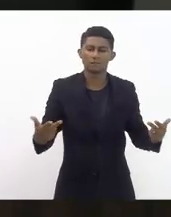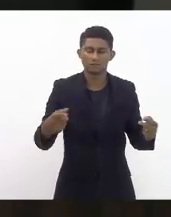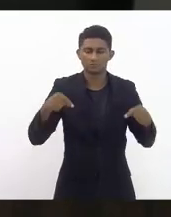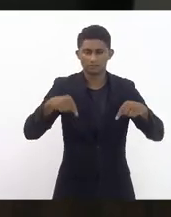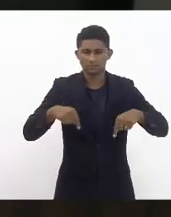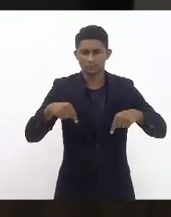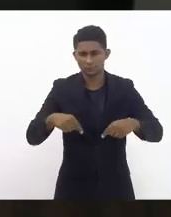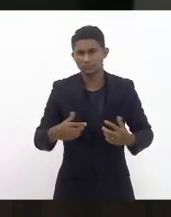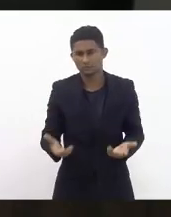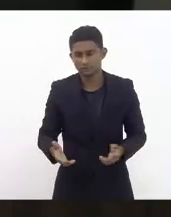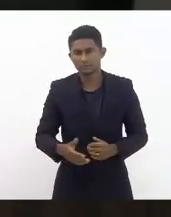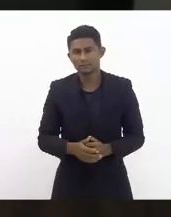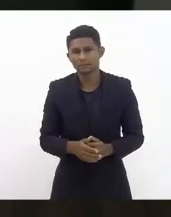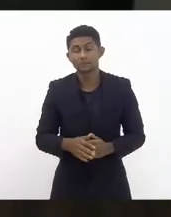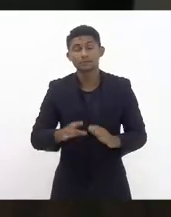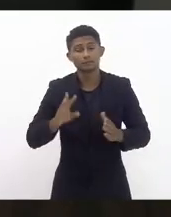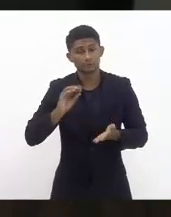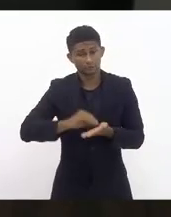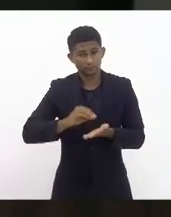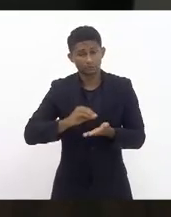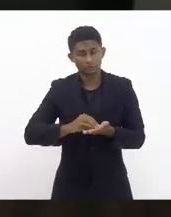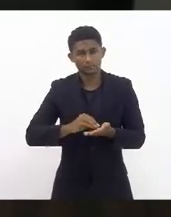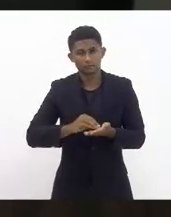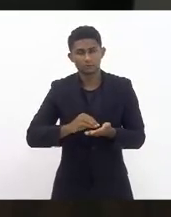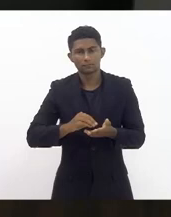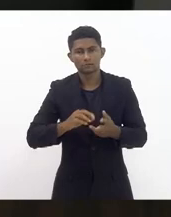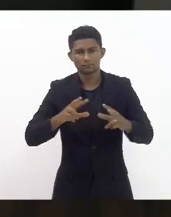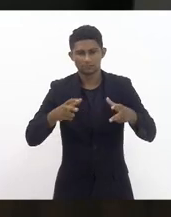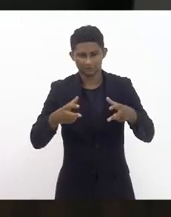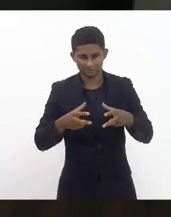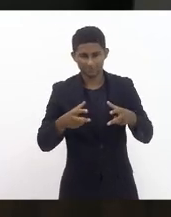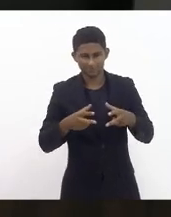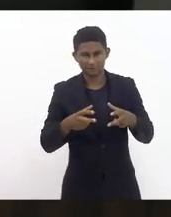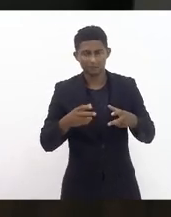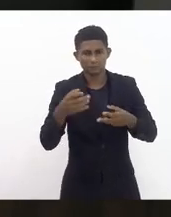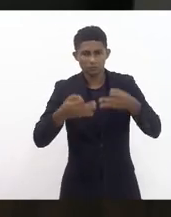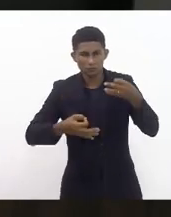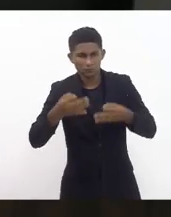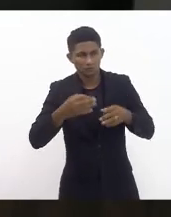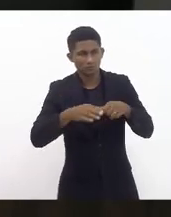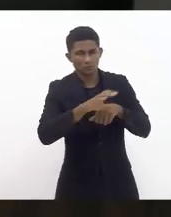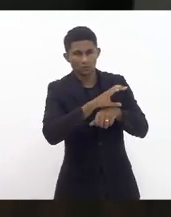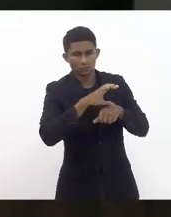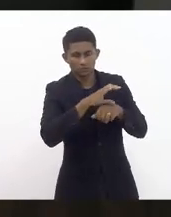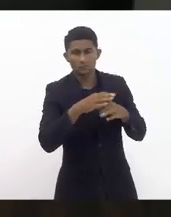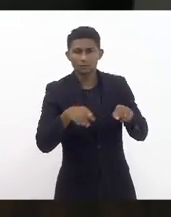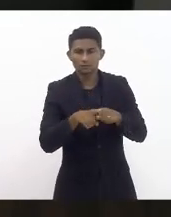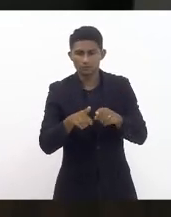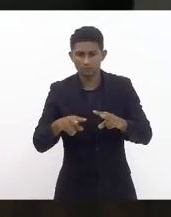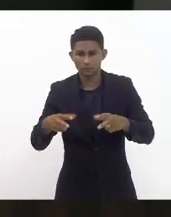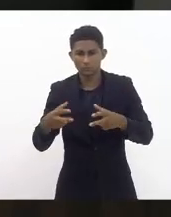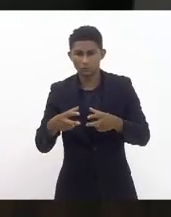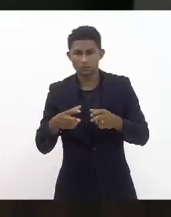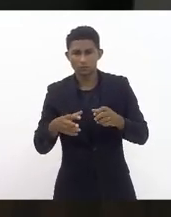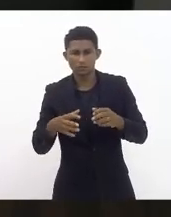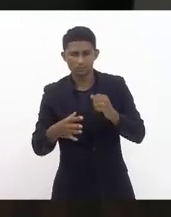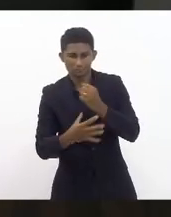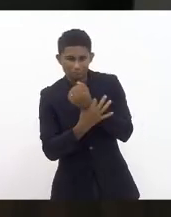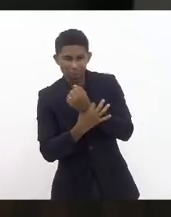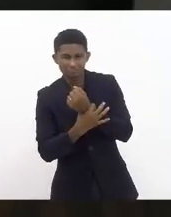Pareceres da Comissão de Constituição e Justiça pela Constitucionalidade, Segurança Pública e Ação de Polícia, favorável.